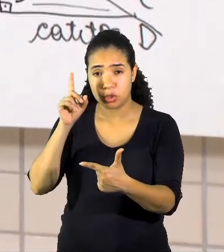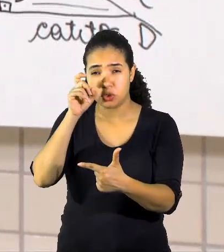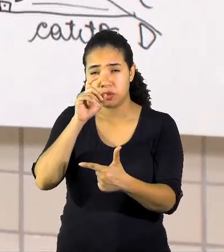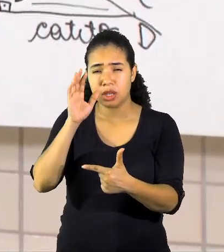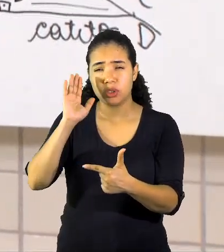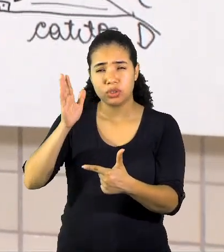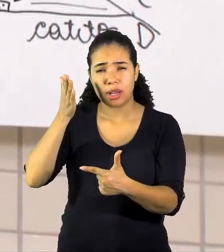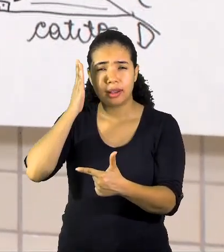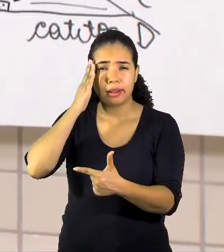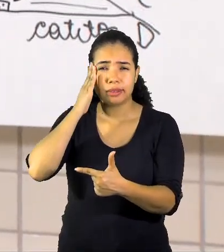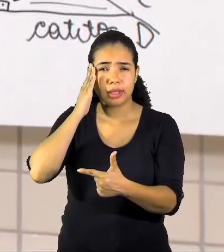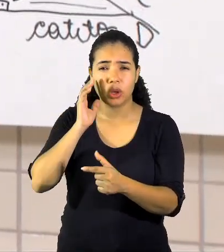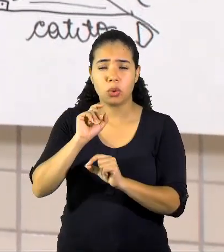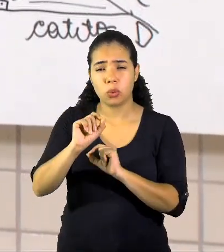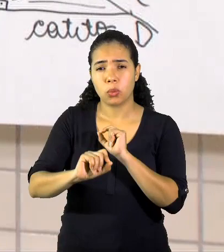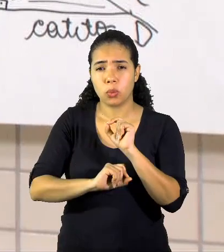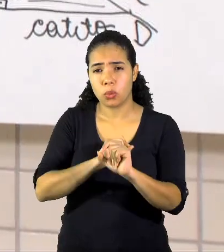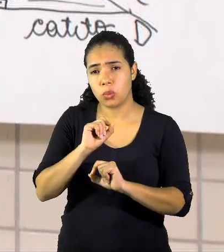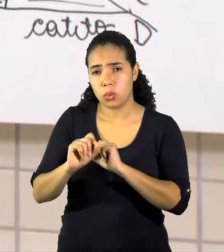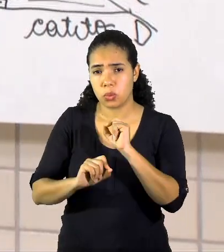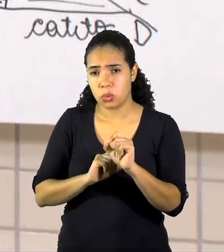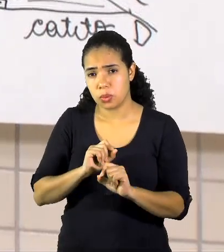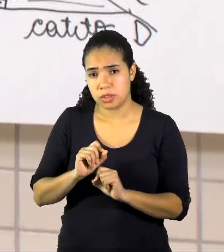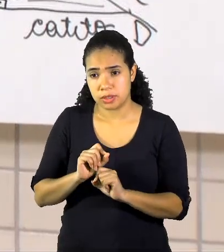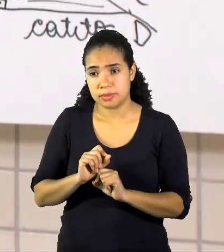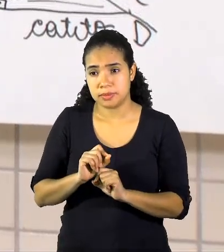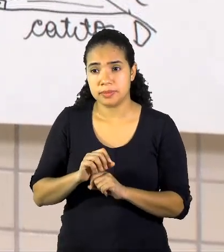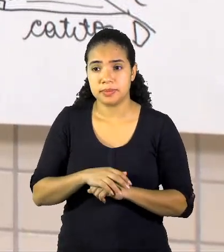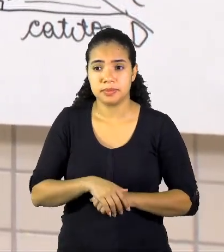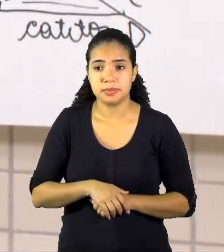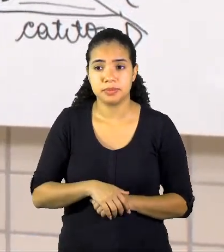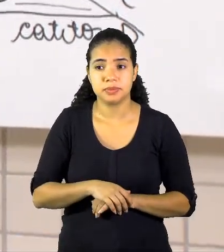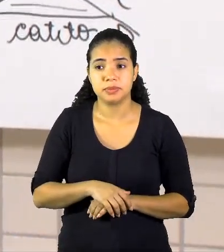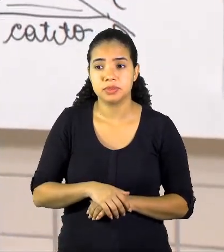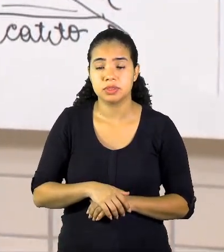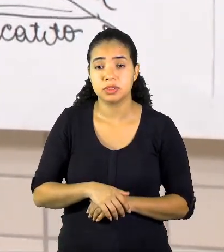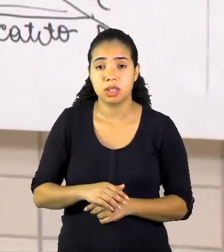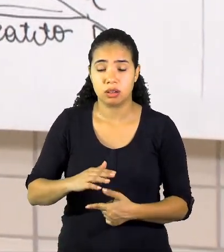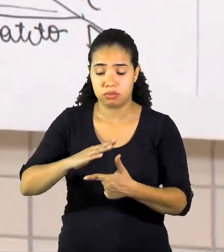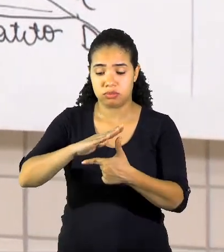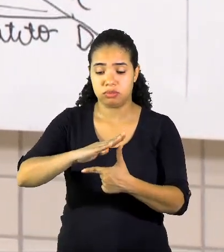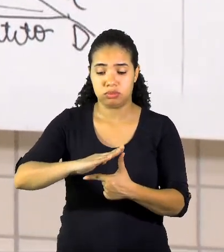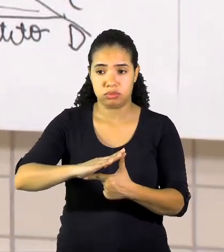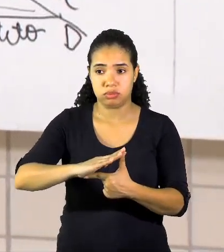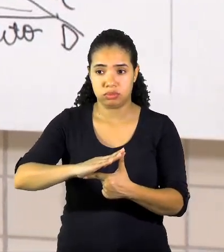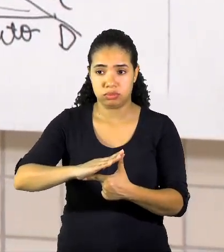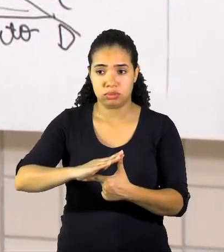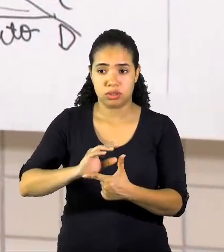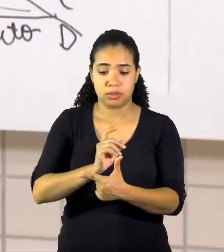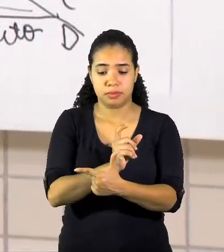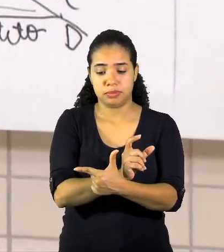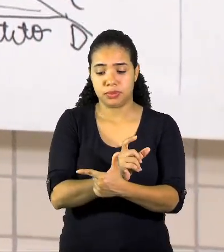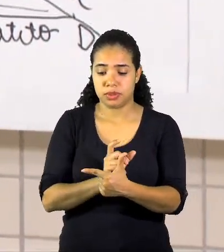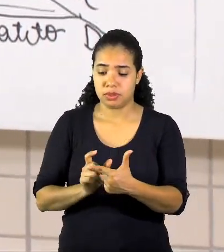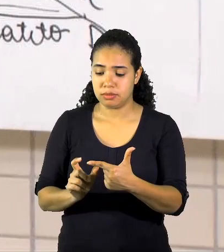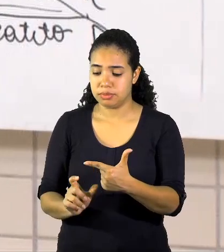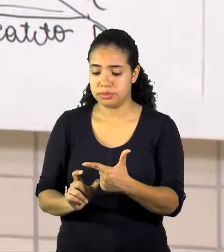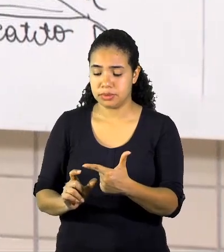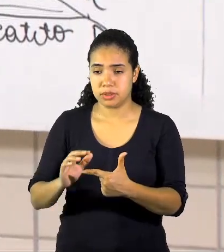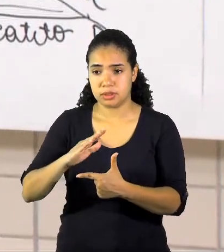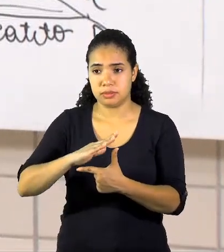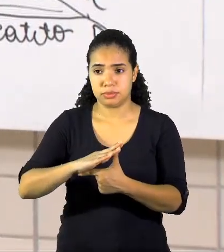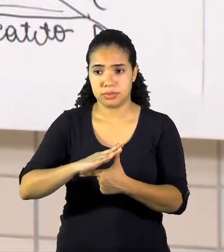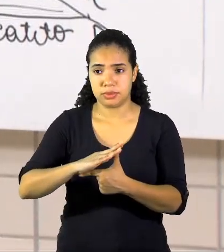que esse meu enunciado está dizendo. Então, ó, em qualquer triângulo retângulo, aqui eu tenho um triângulo retângulo, a área